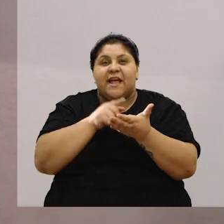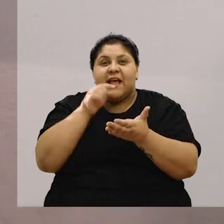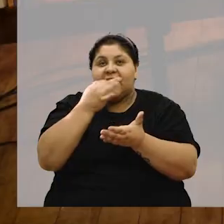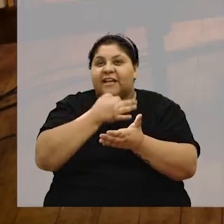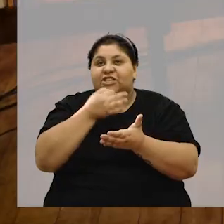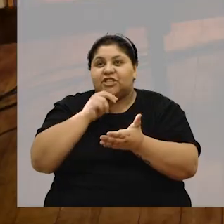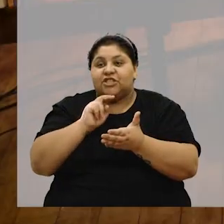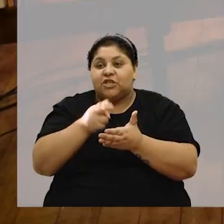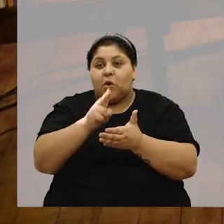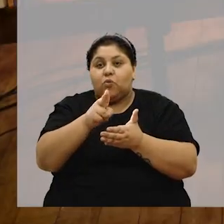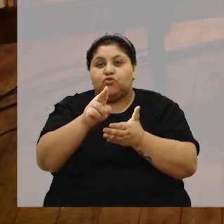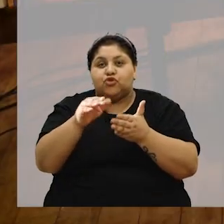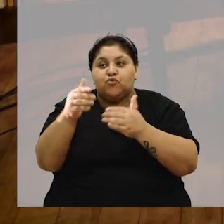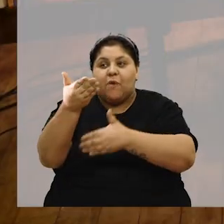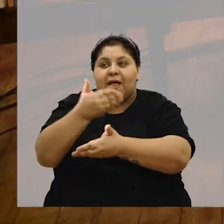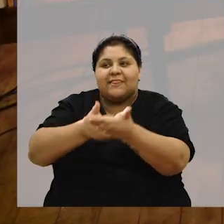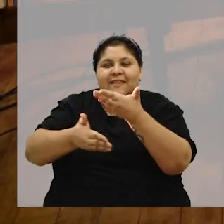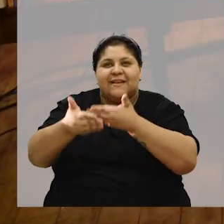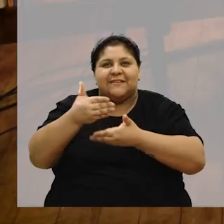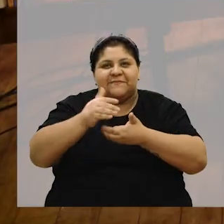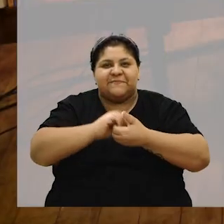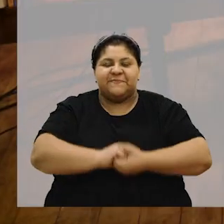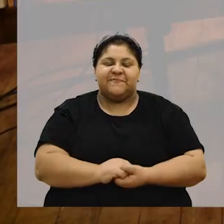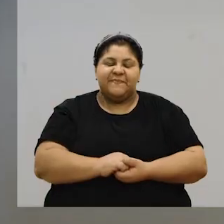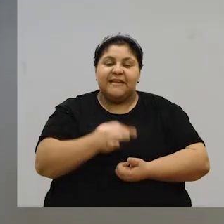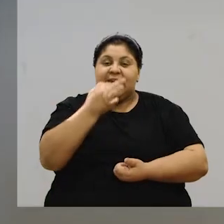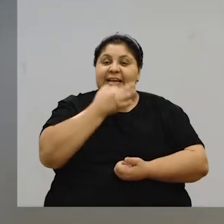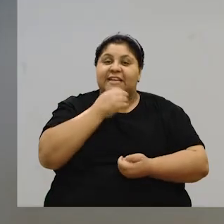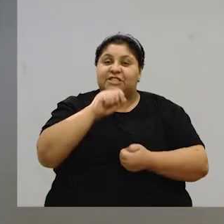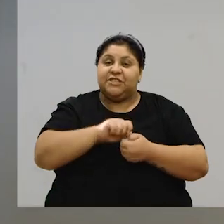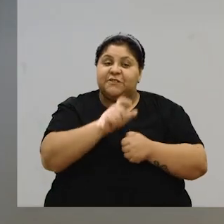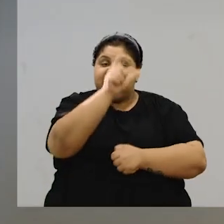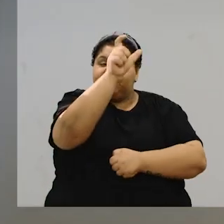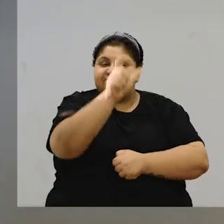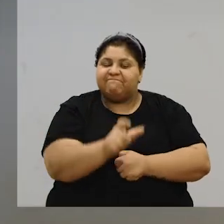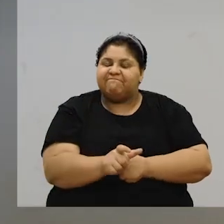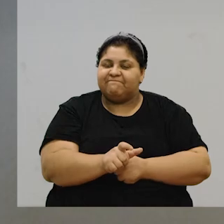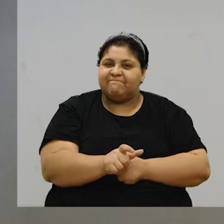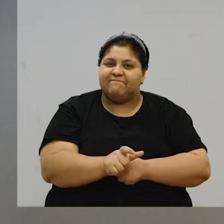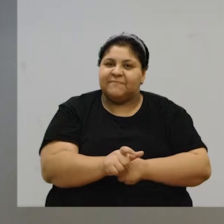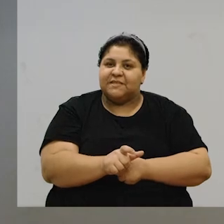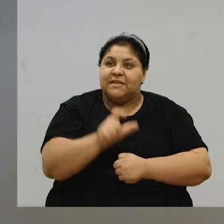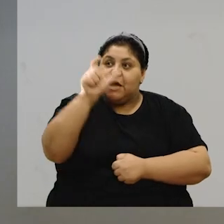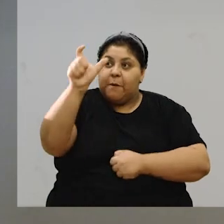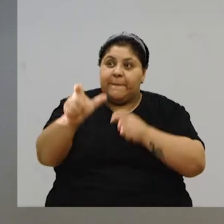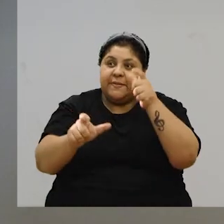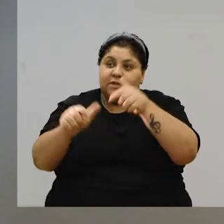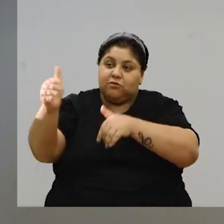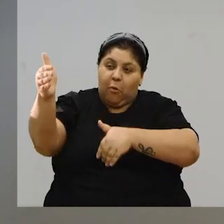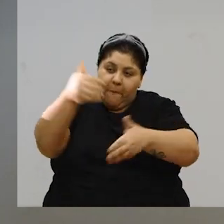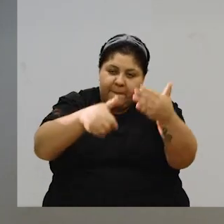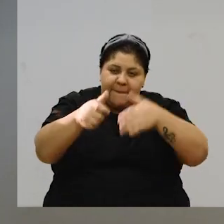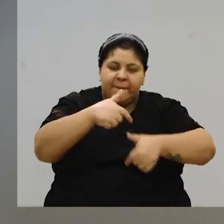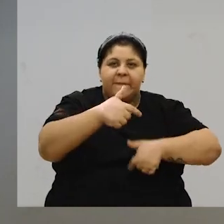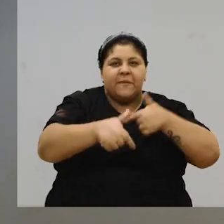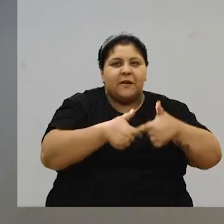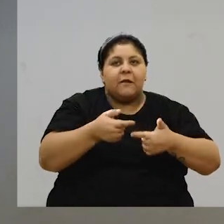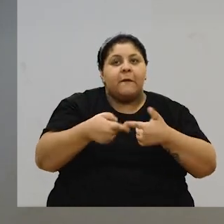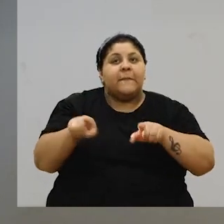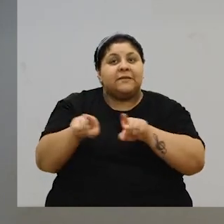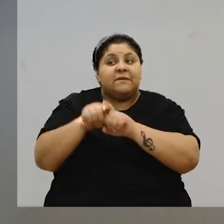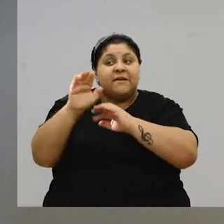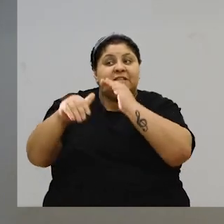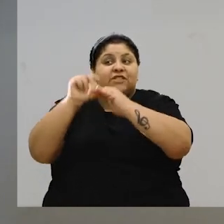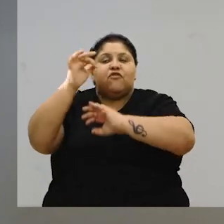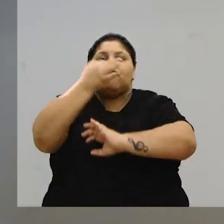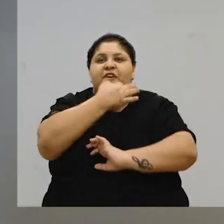aberta? Eu acho que Caxias é feito de pessoas, né? E pessoas vieram para cá para trabalhar, mas